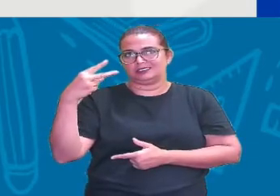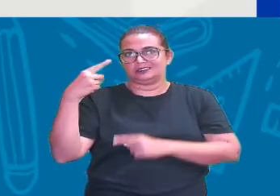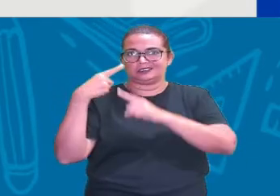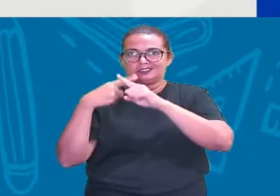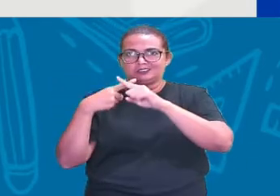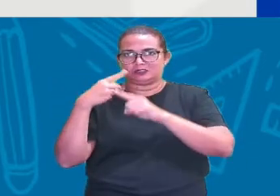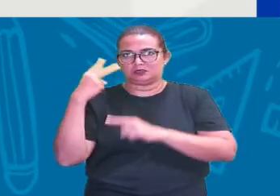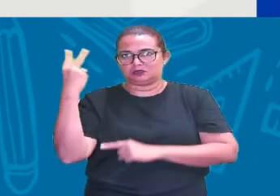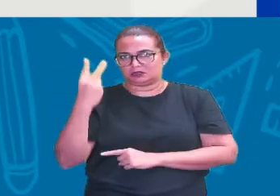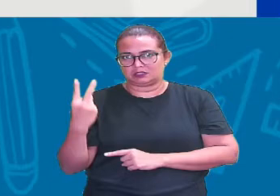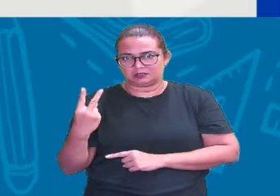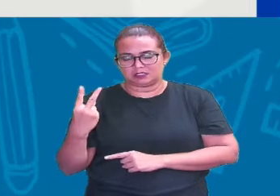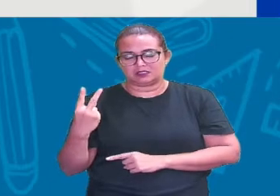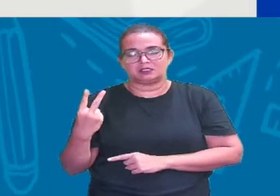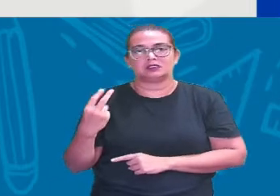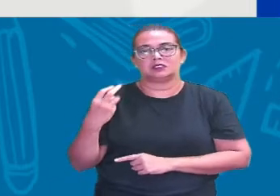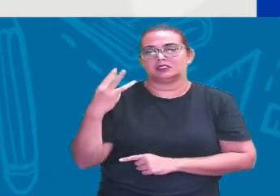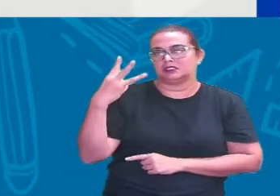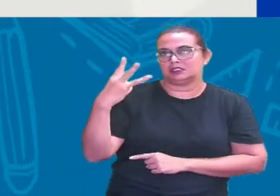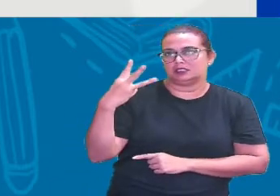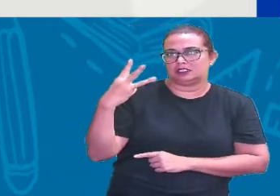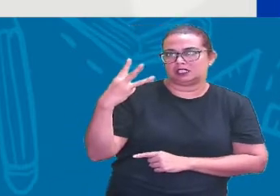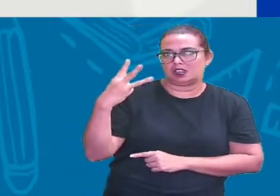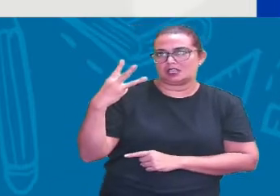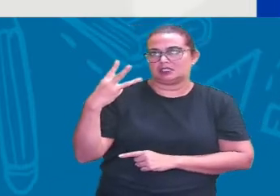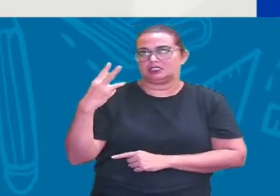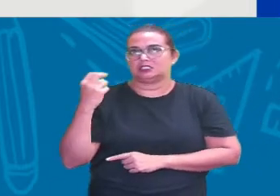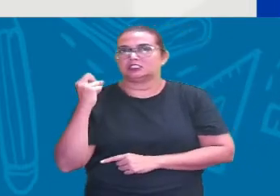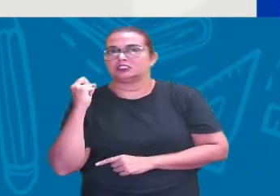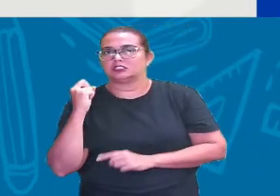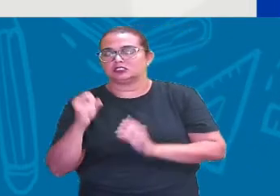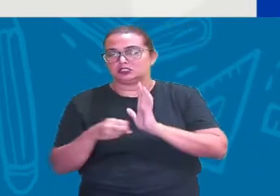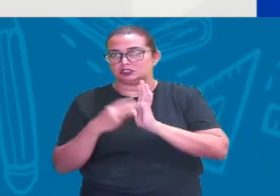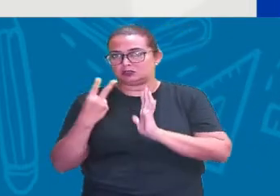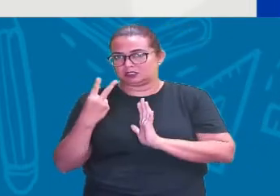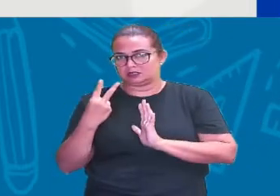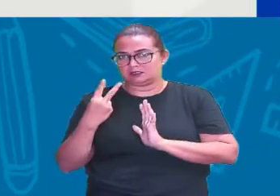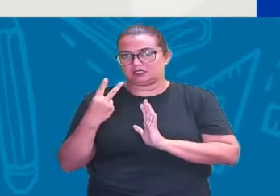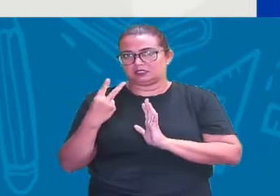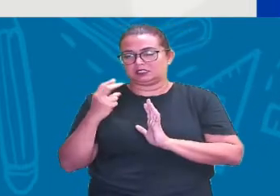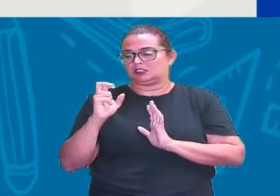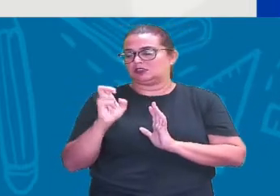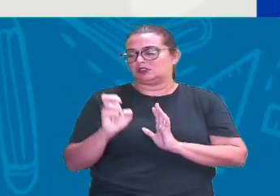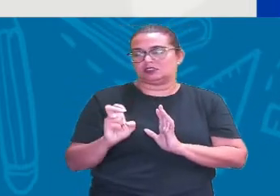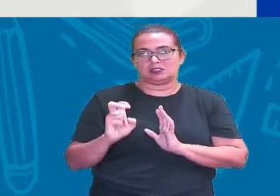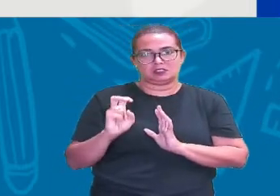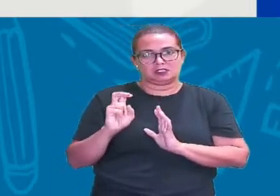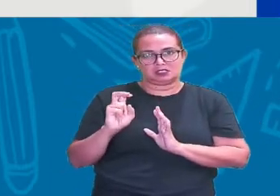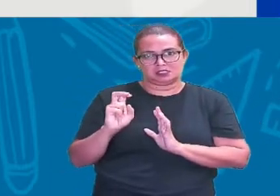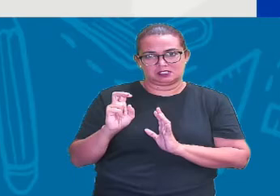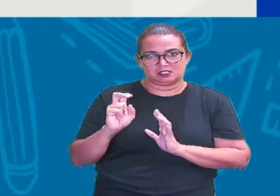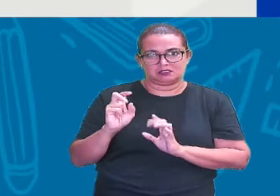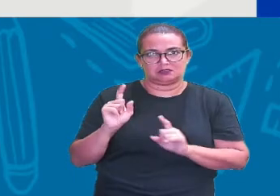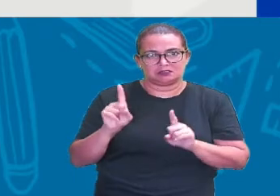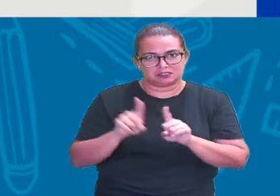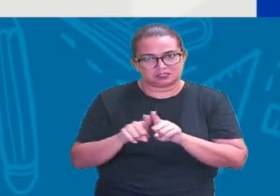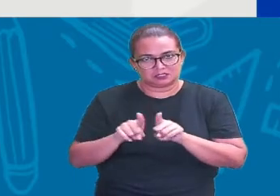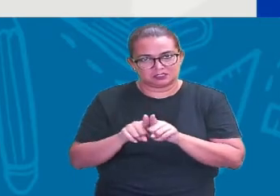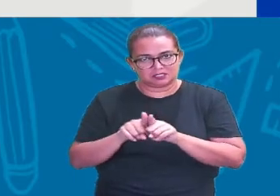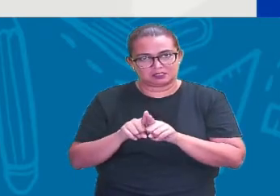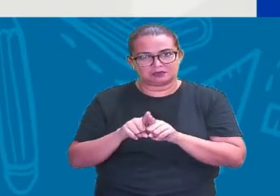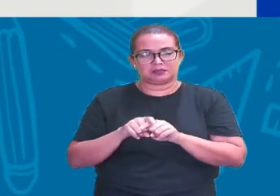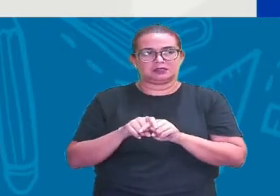o 3, quantas vezes? Uma, duas vezes. E usei o 5, tá certo?